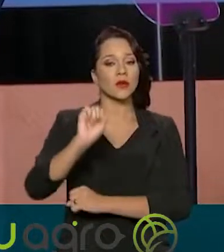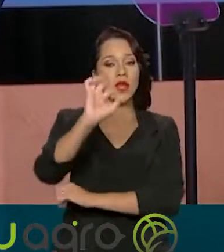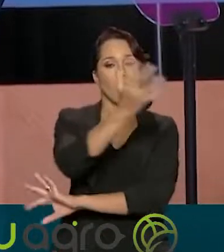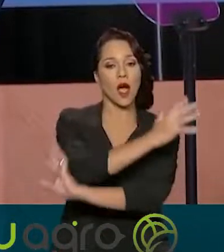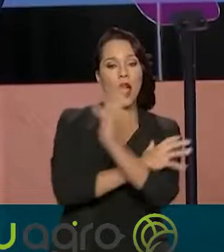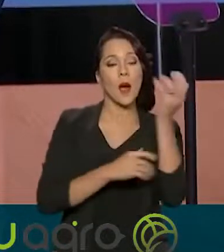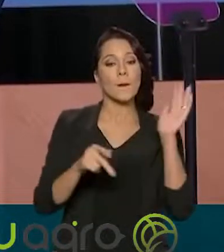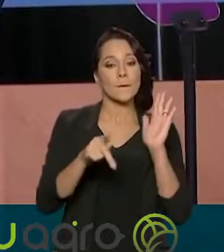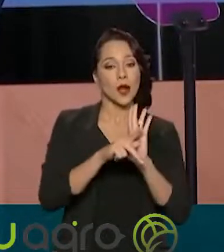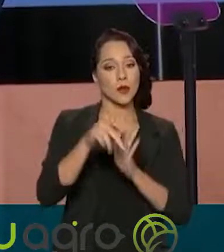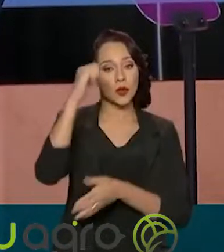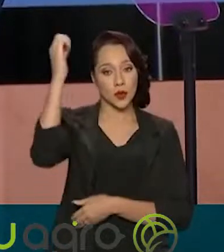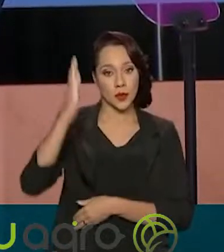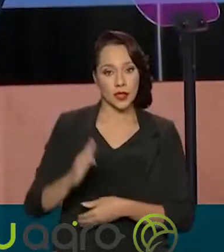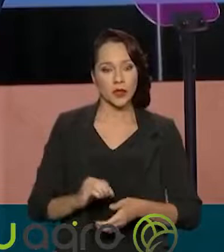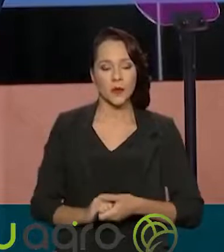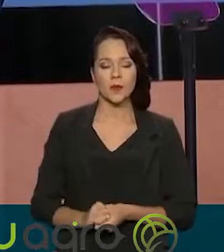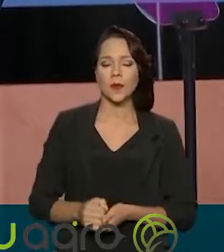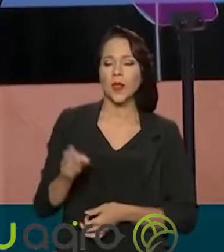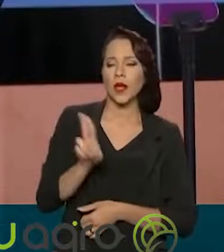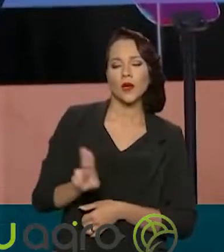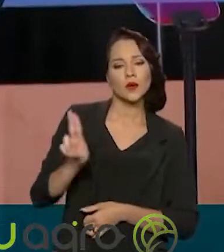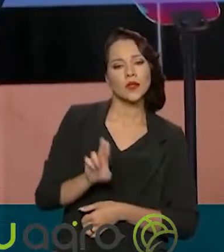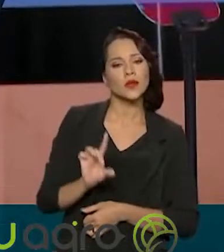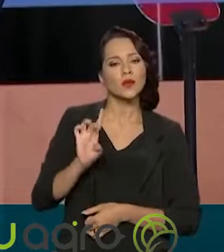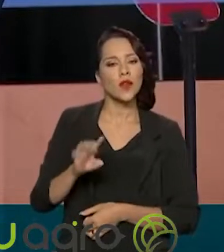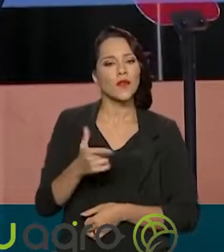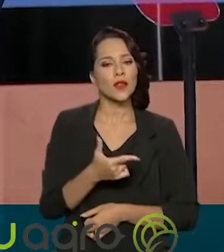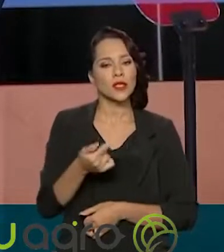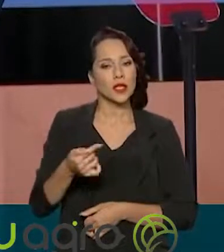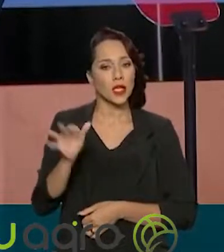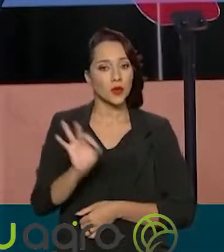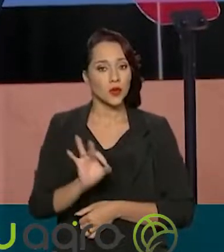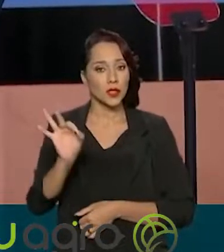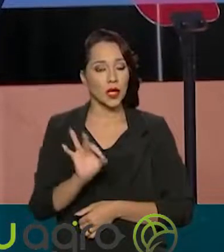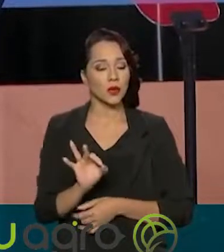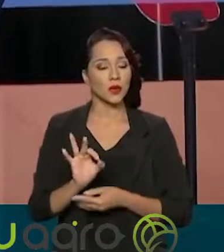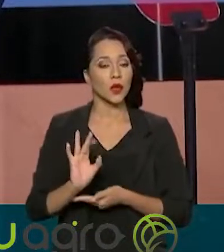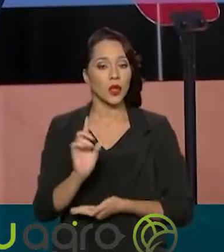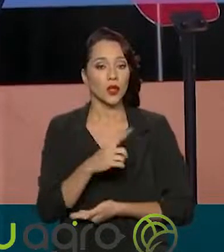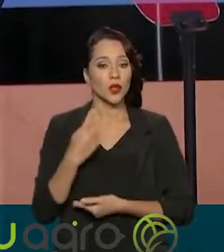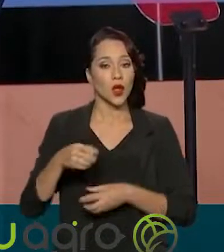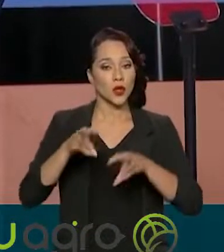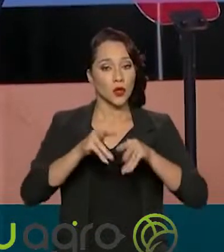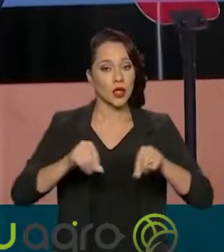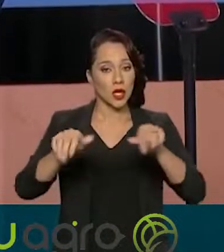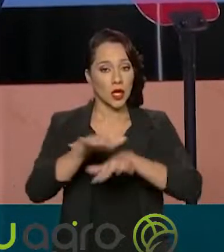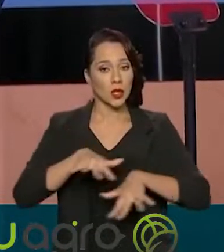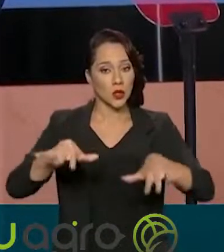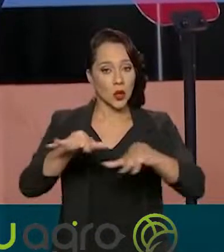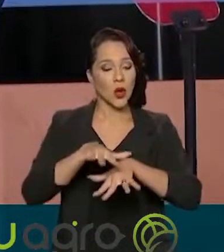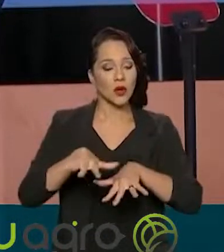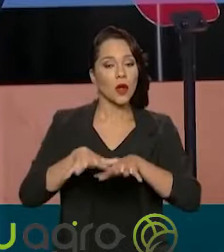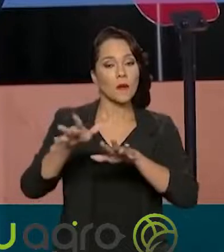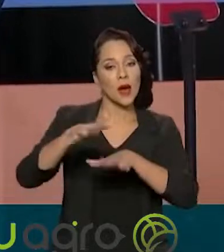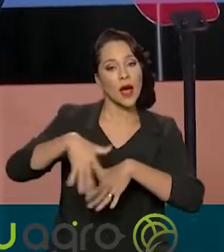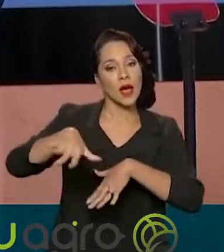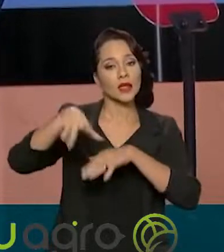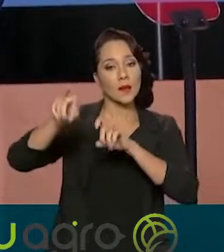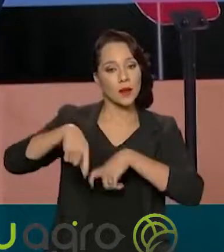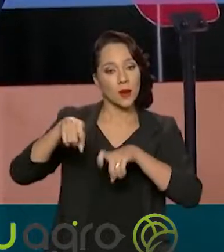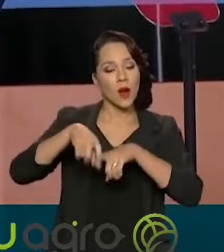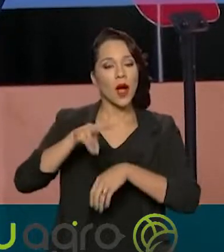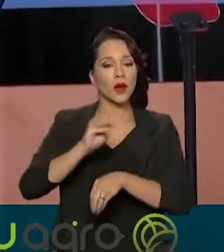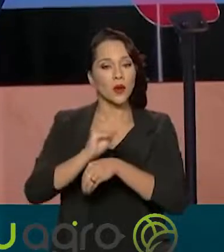vegetação nativa e usando apenas 27% do nosso território para a pecuária e